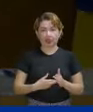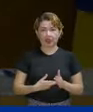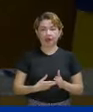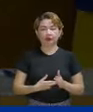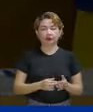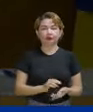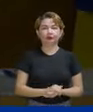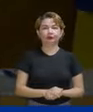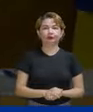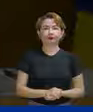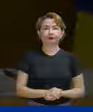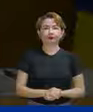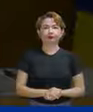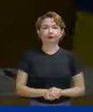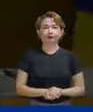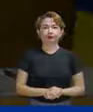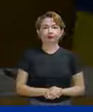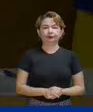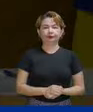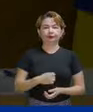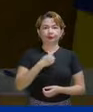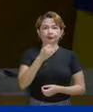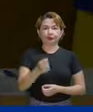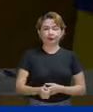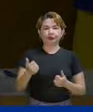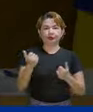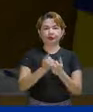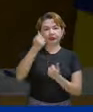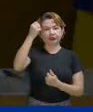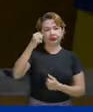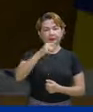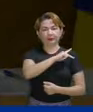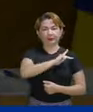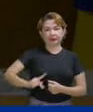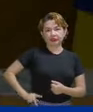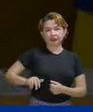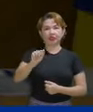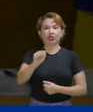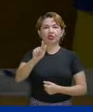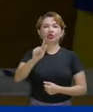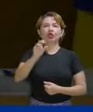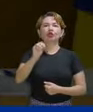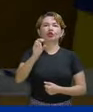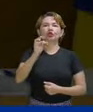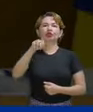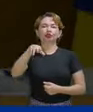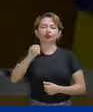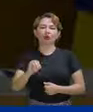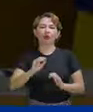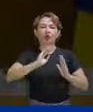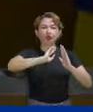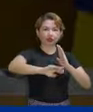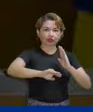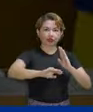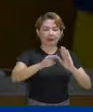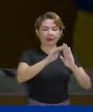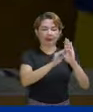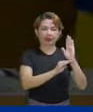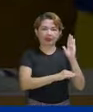relator, juiz vice-presidente Agostinho Silvério, pediu para retirar de